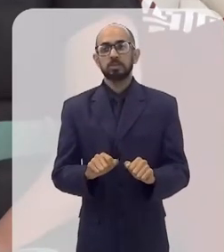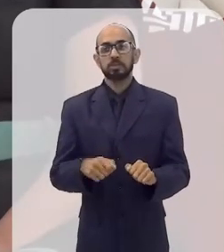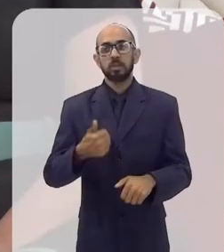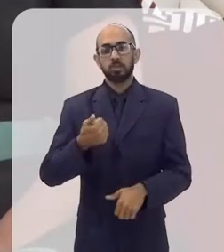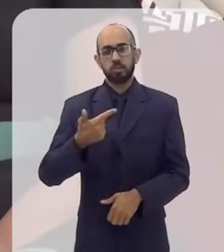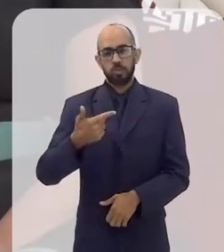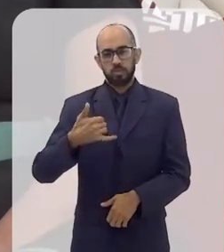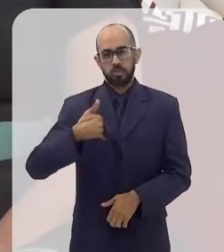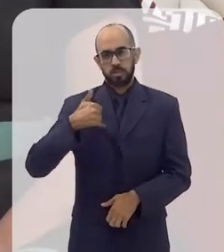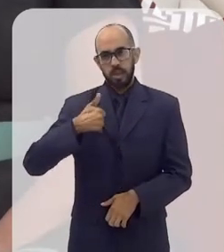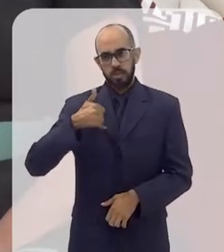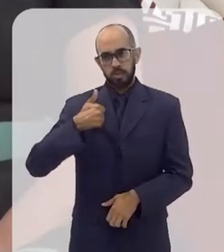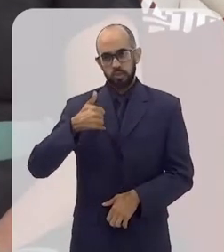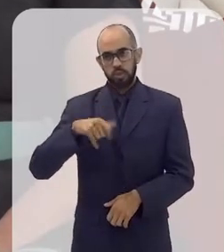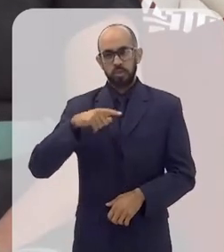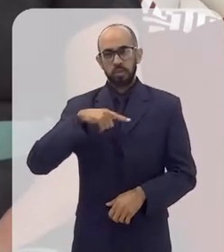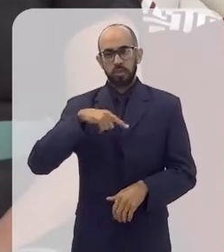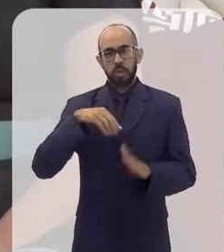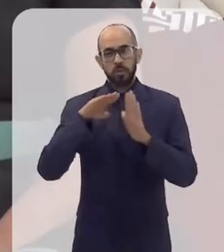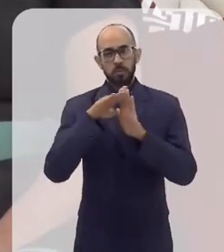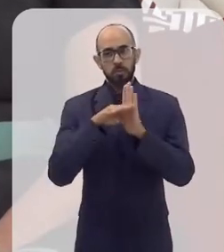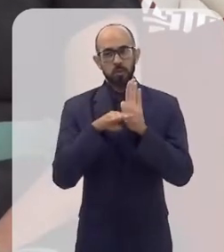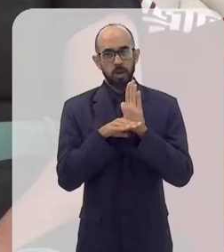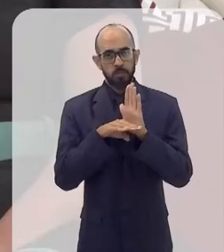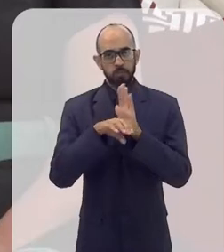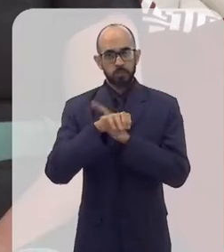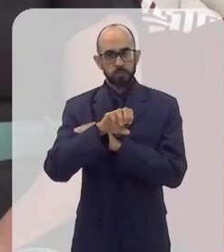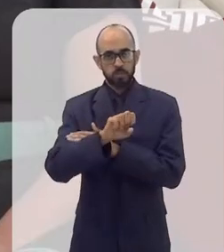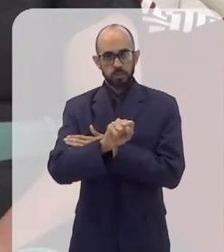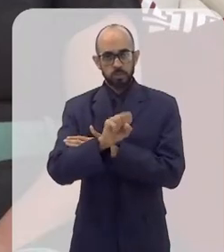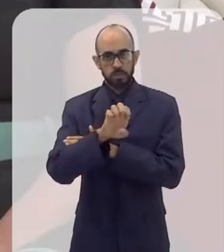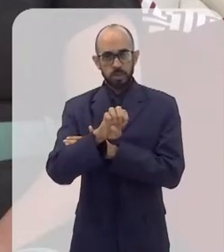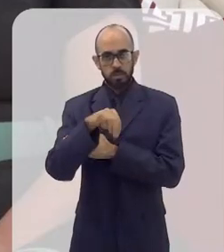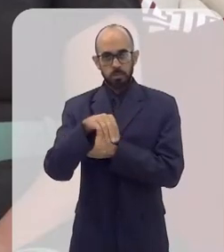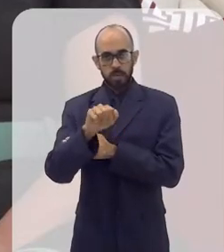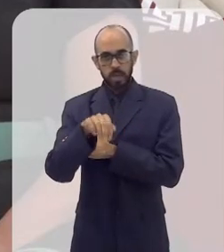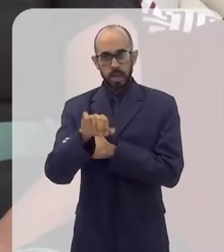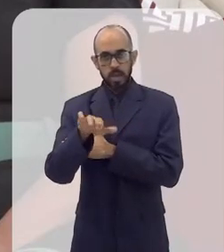da organização da primária, com 12 anos, existe o programa do seminário.